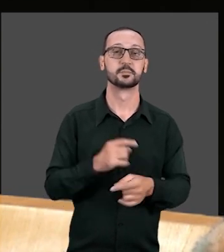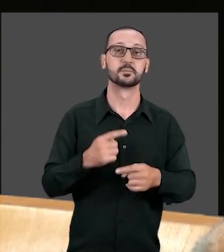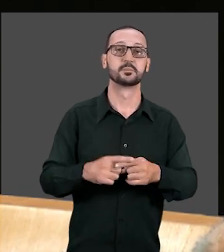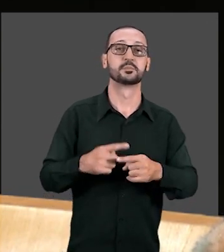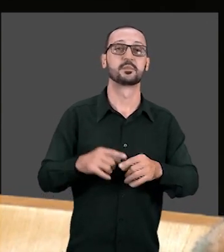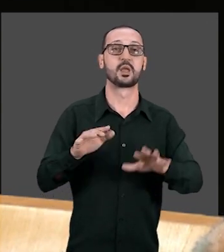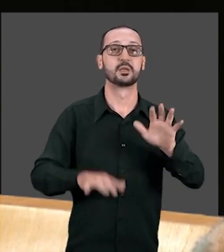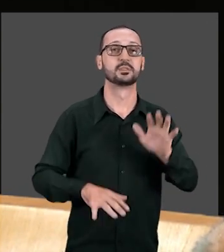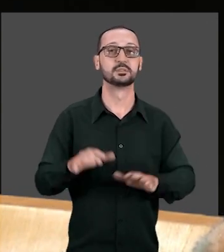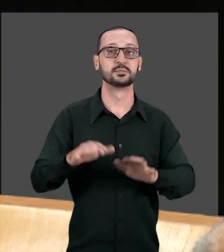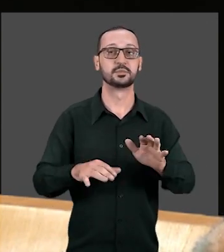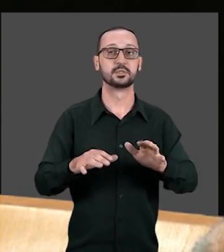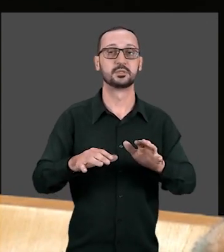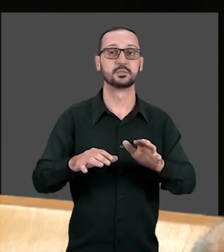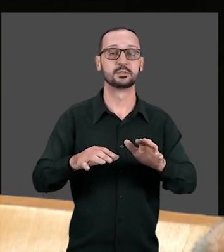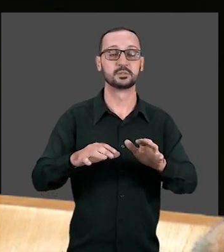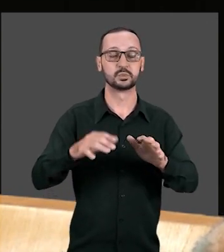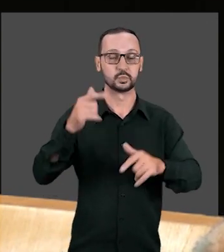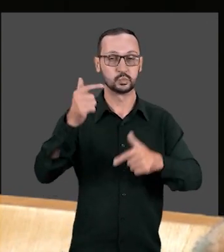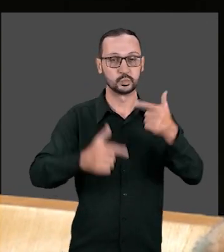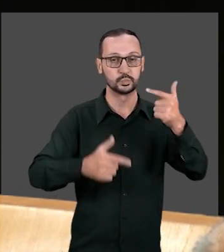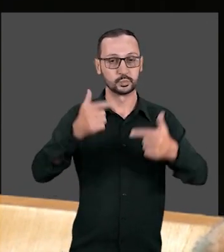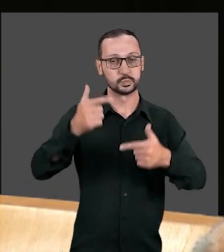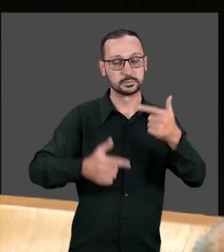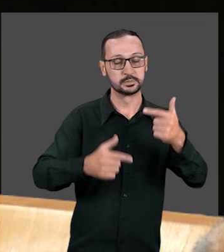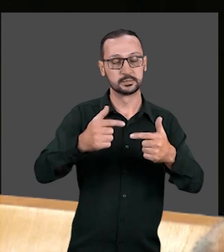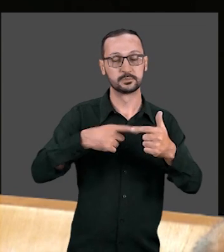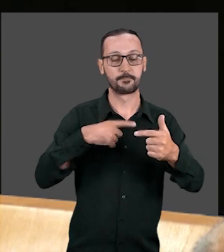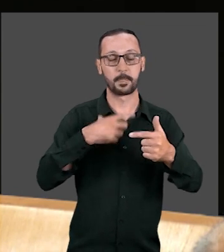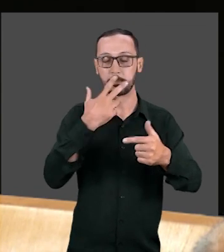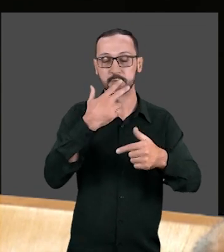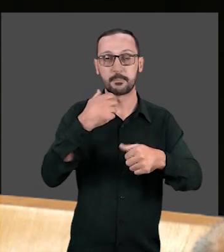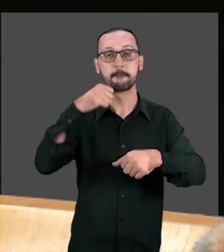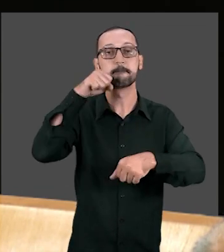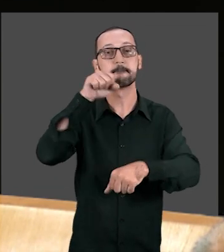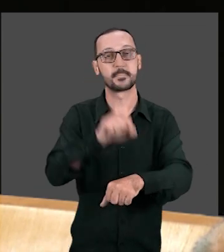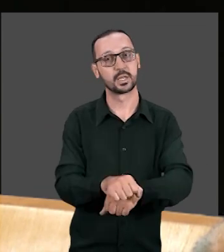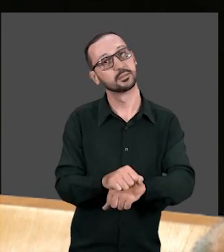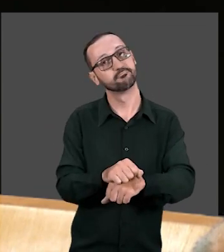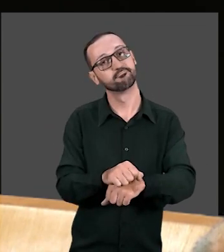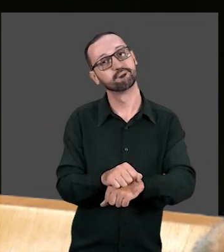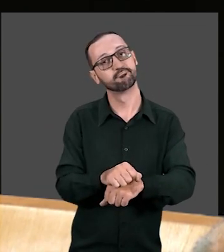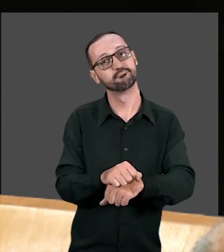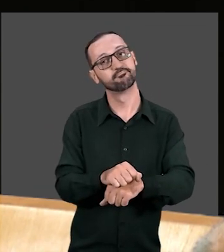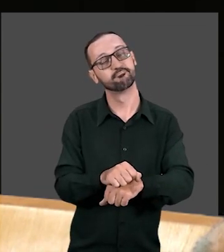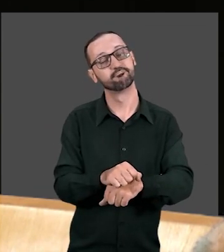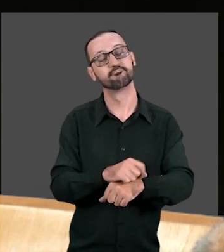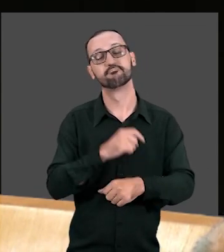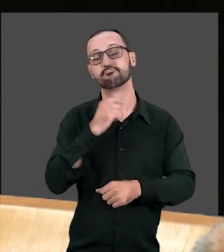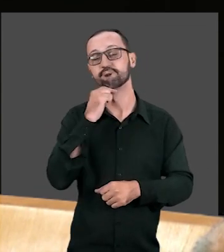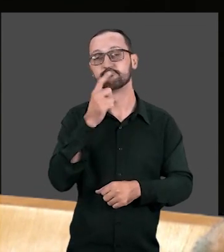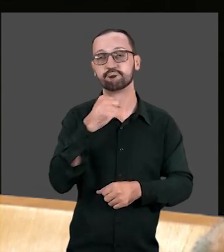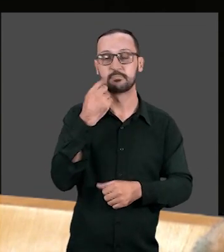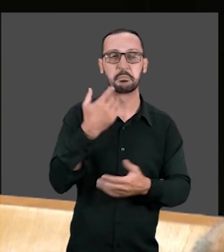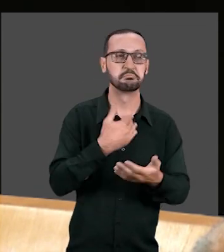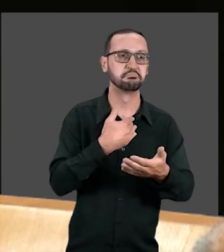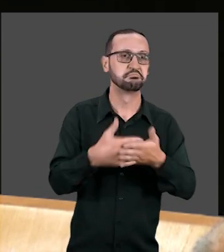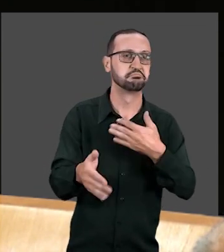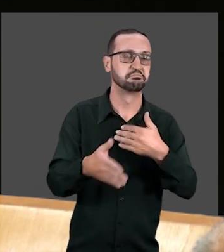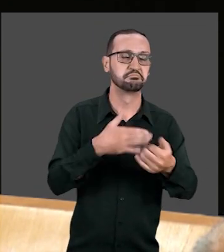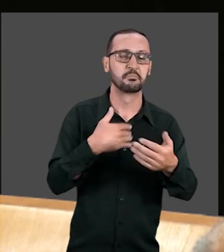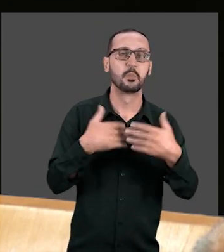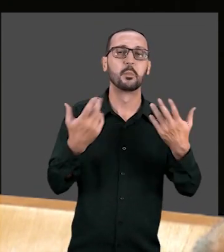o processo político majoritário, ou dito majoritário, trava. Ele não consegue, por um motivo ou por